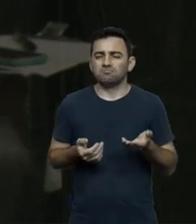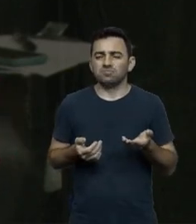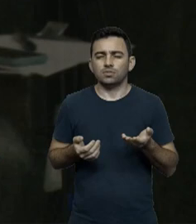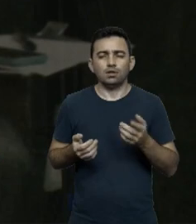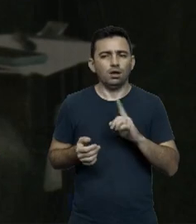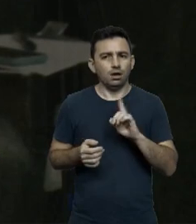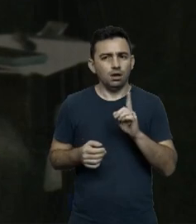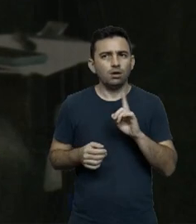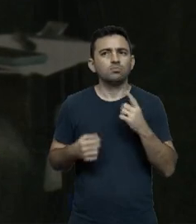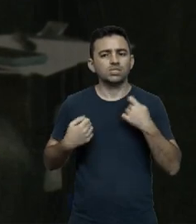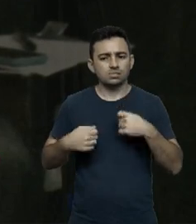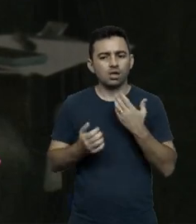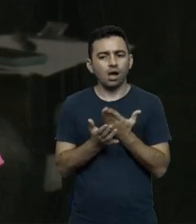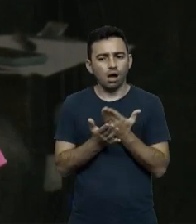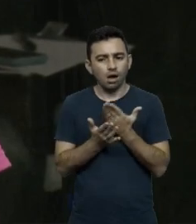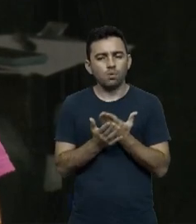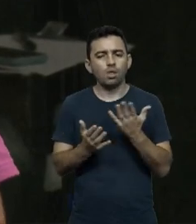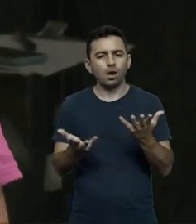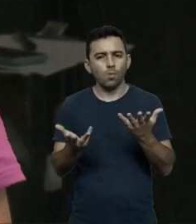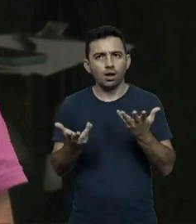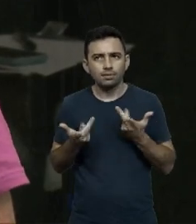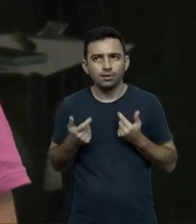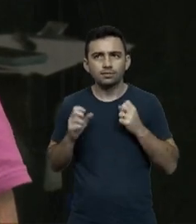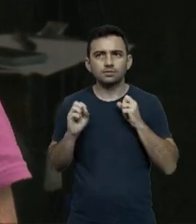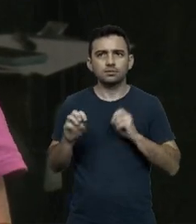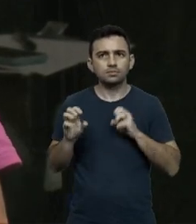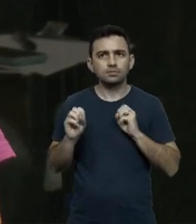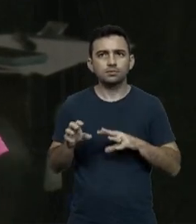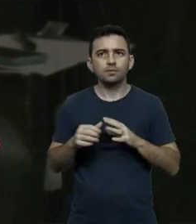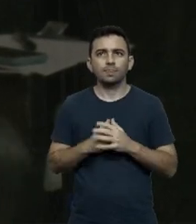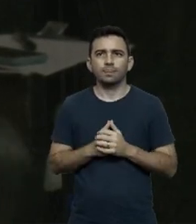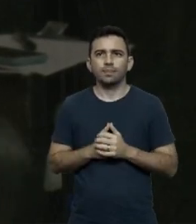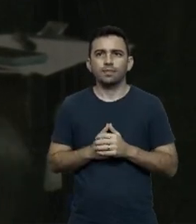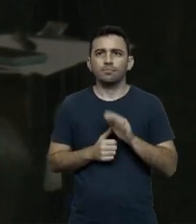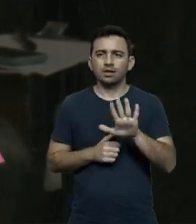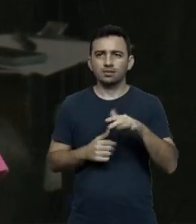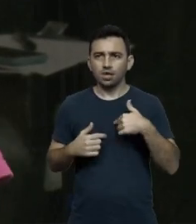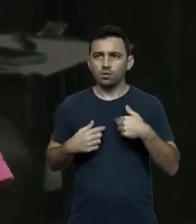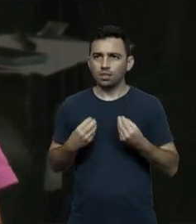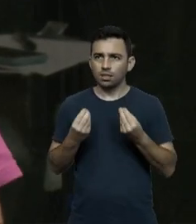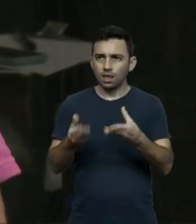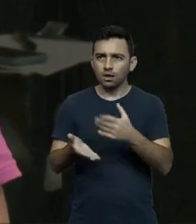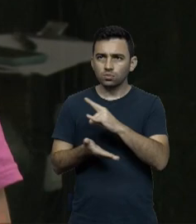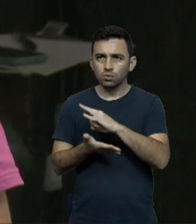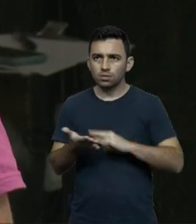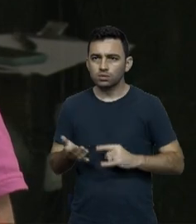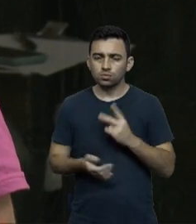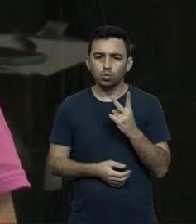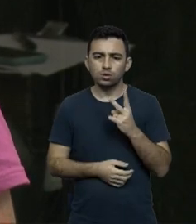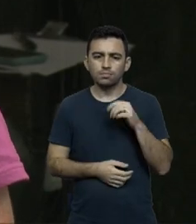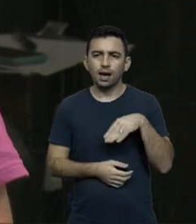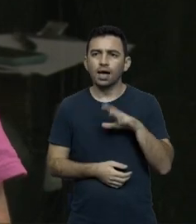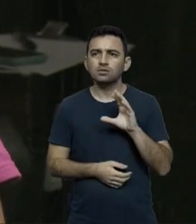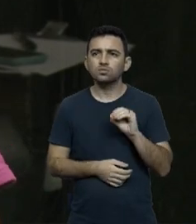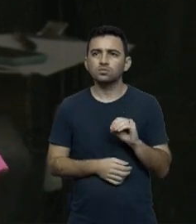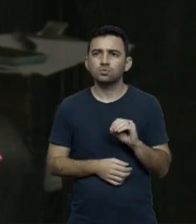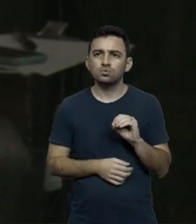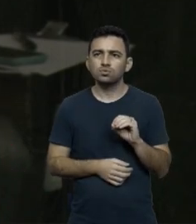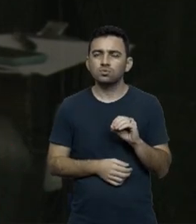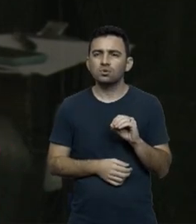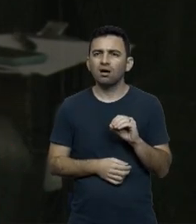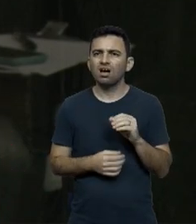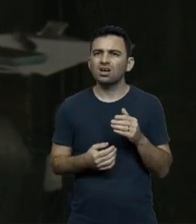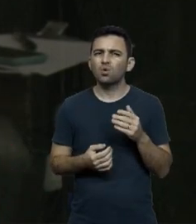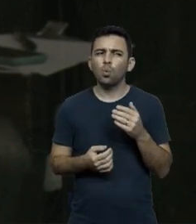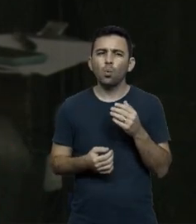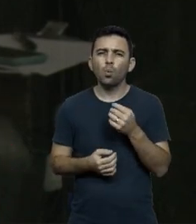nós queremos dar aula com qualidade para os nossos alunos mas aí eu entrego meus documentos no dia dois de Março chega lá